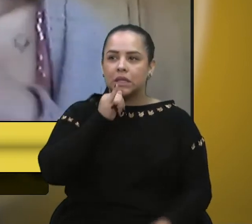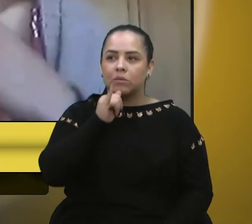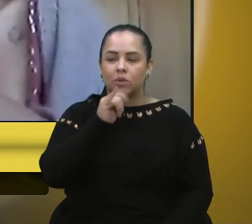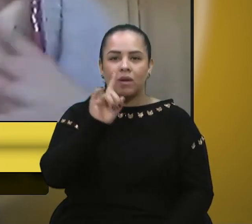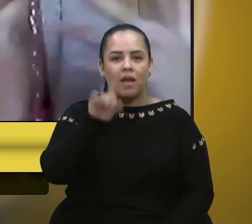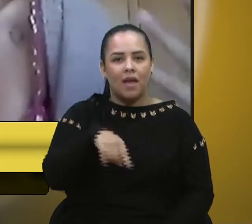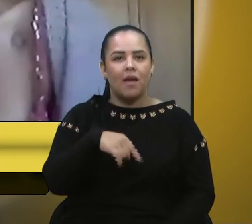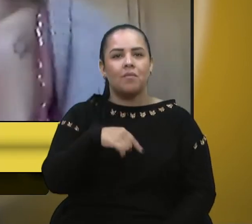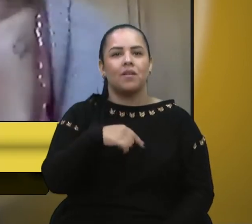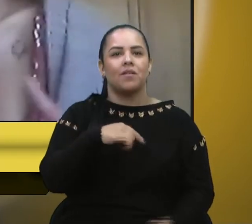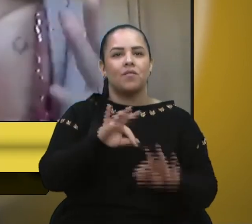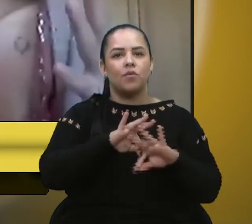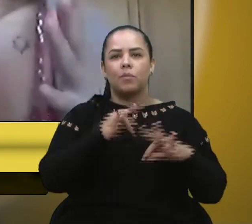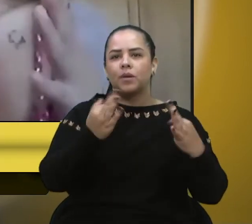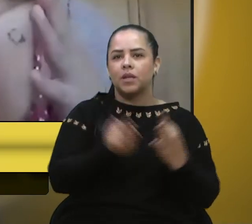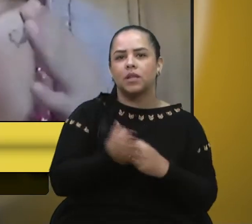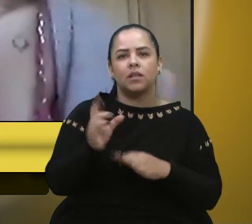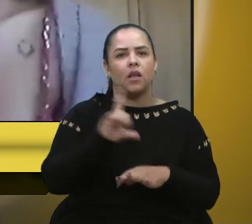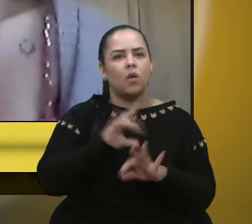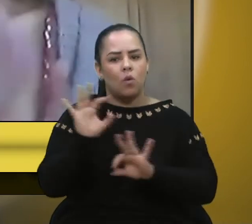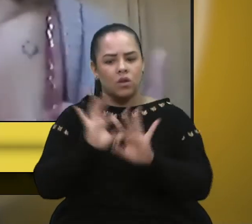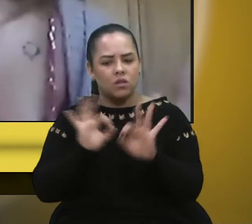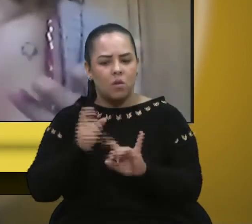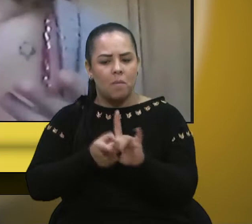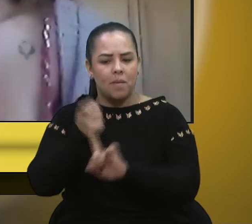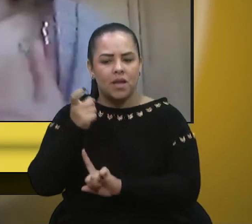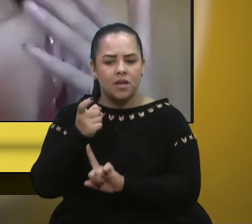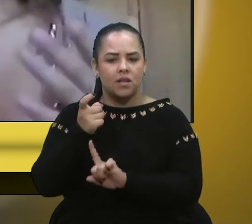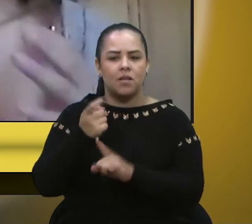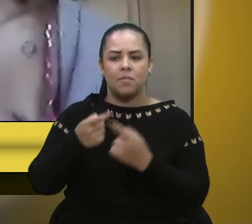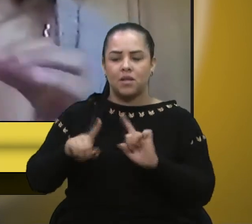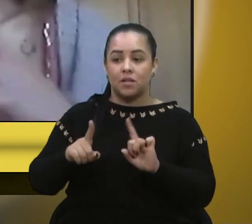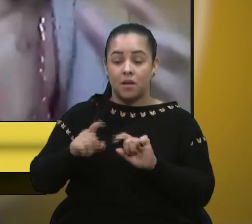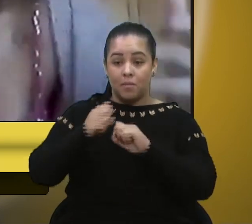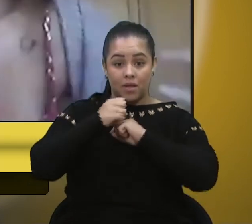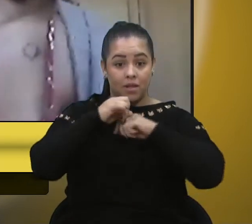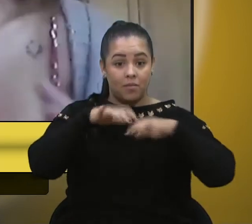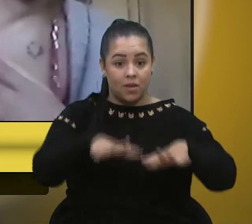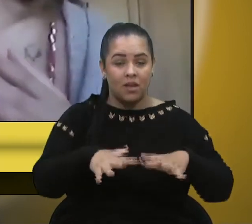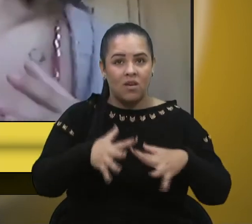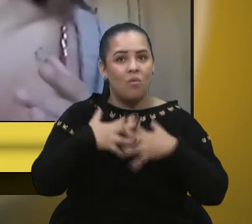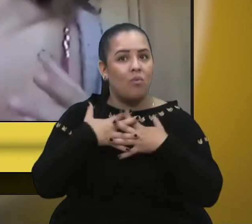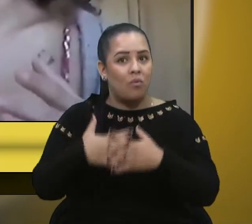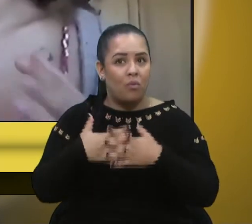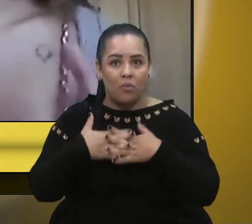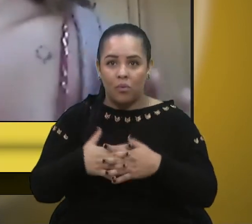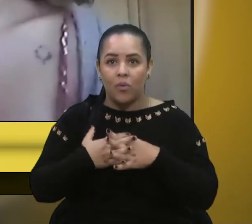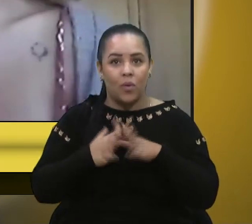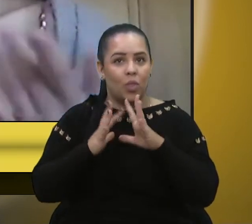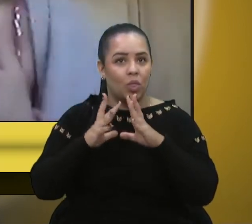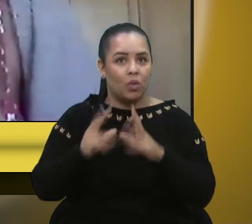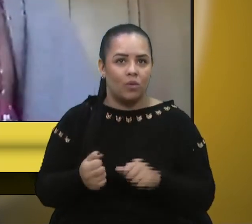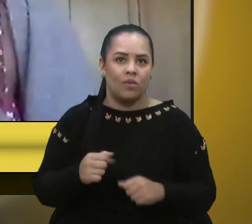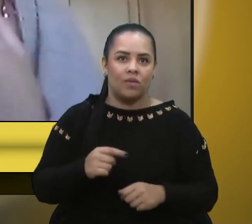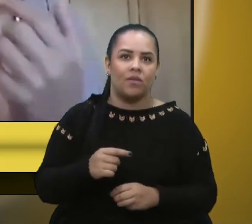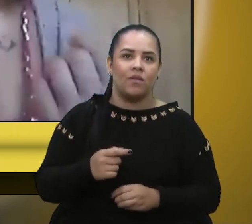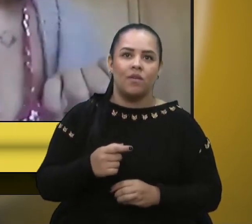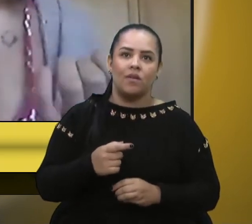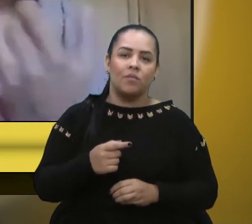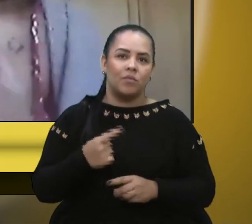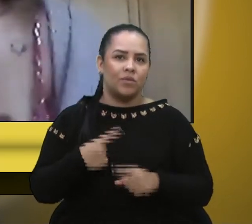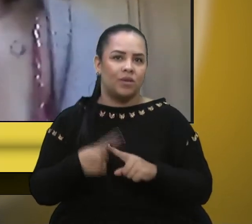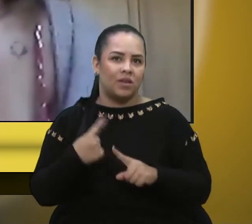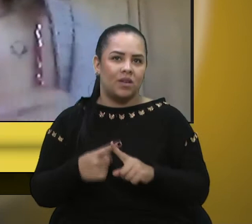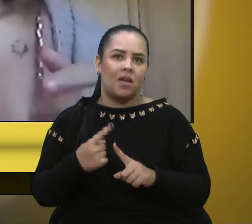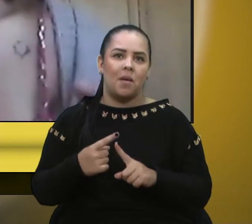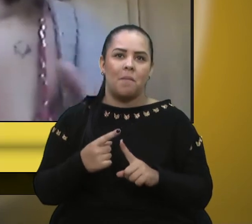seu planejamento mensal, e a questão da pandemia, ela vem atrapalhando todo esse planejamento, tendo em vista o aumento